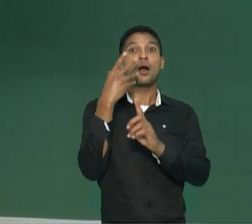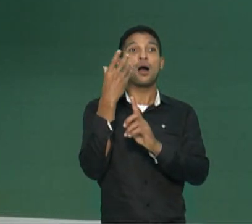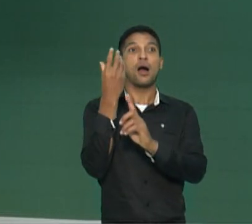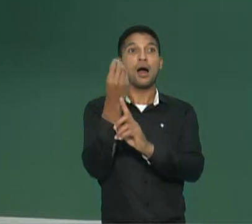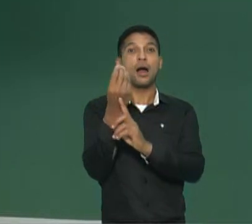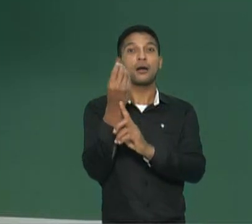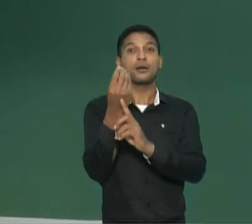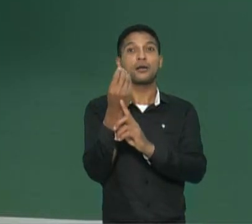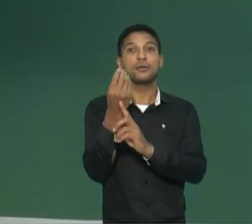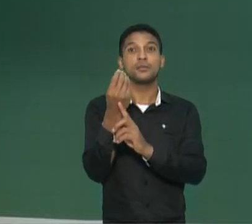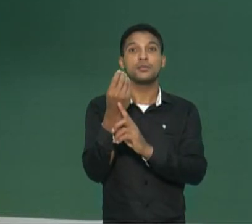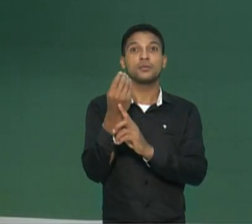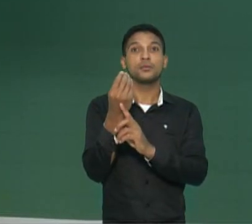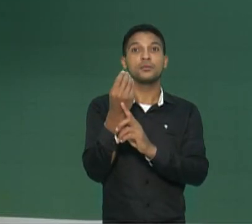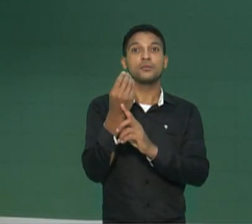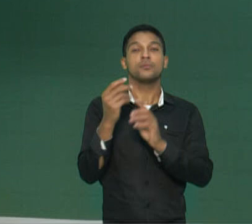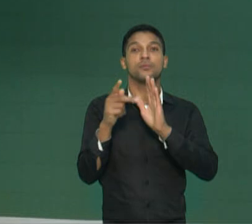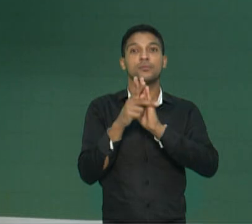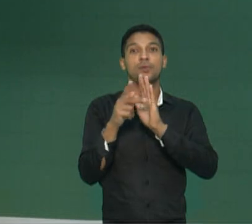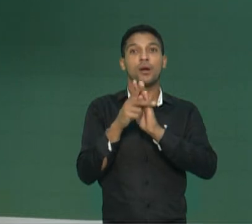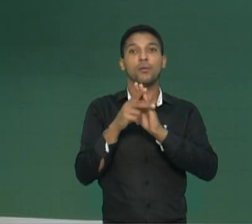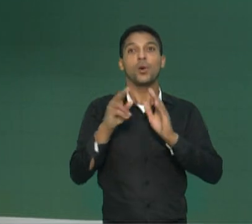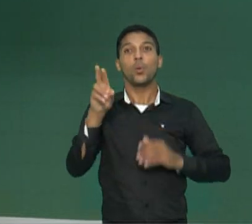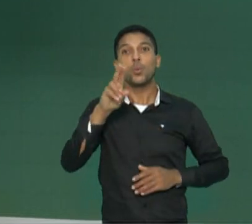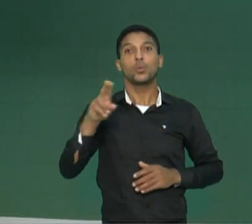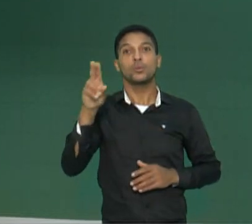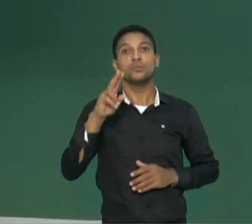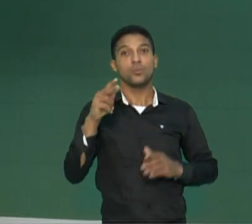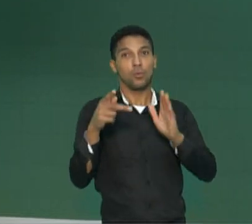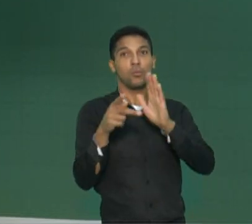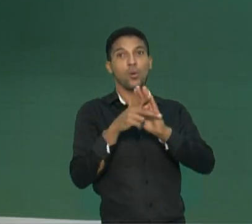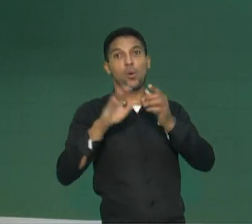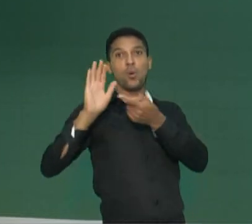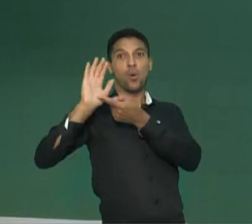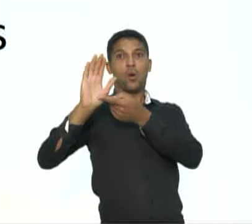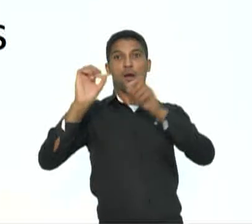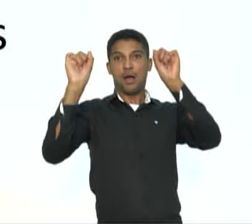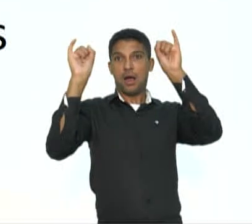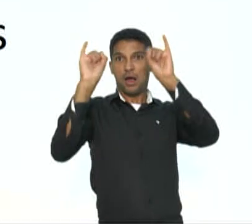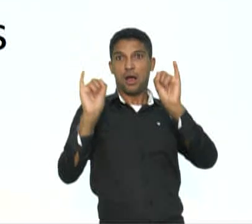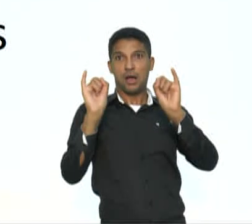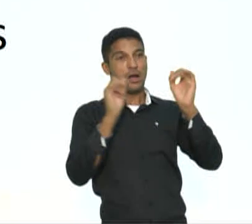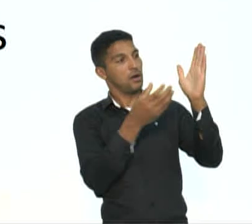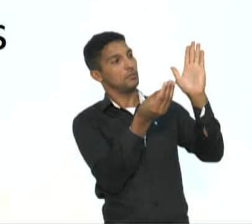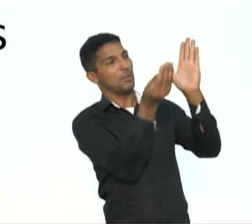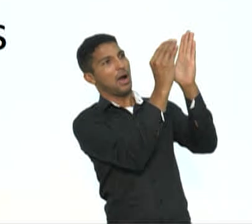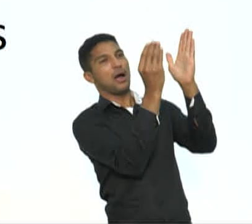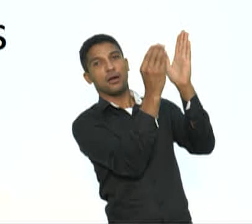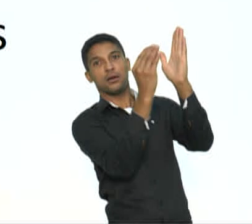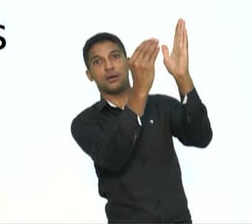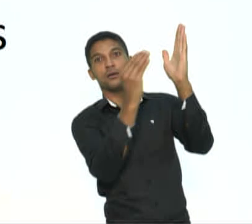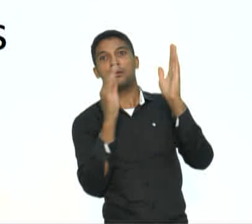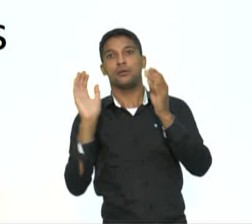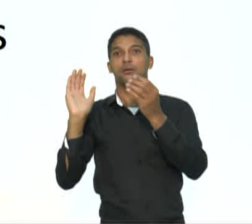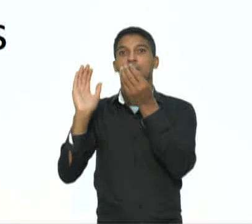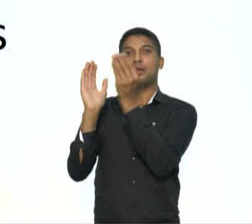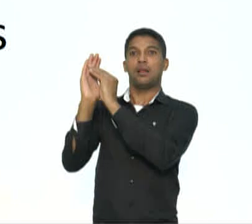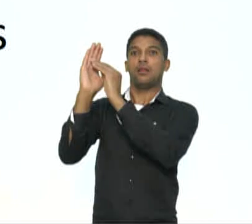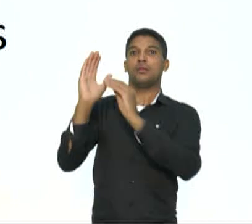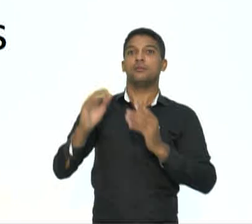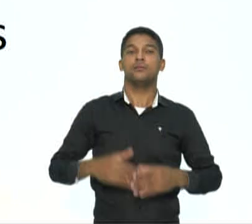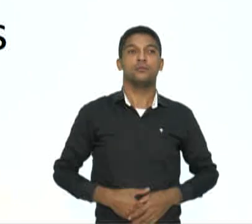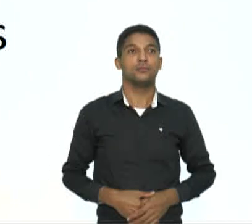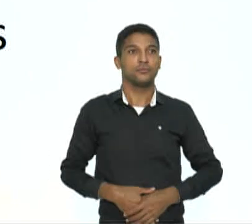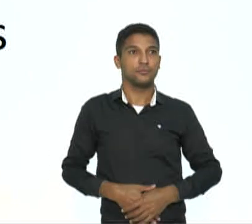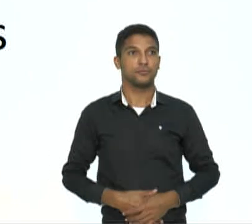concepção do políptico, só que aqui é usado na maneira para ilustrar. Tá? Além dos grandes murais de Giotto, né, que foi o grande